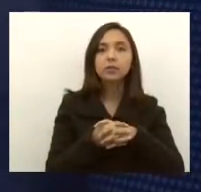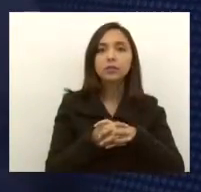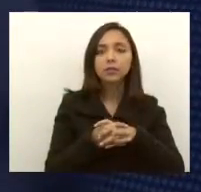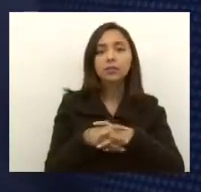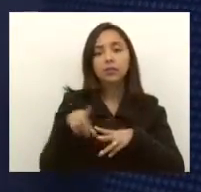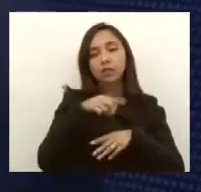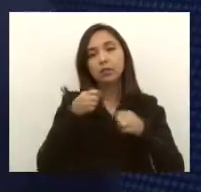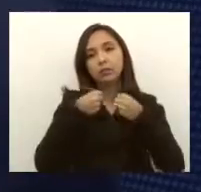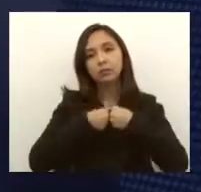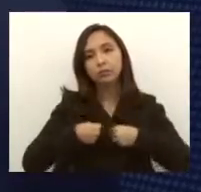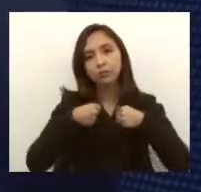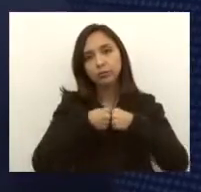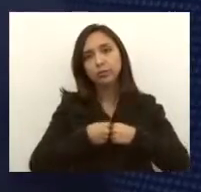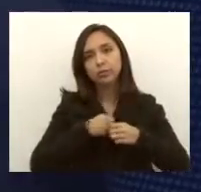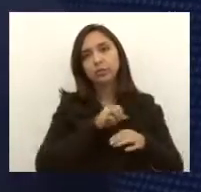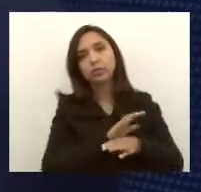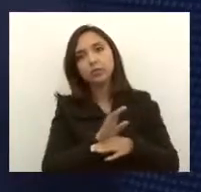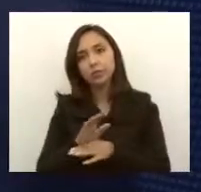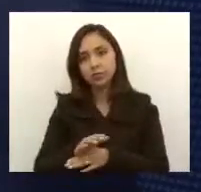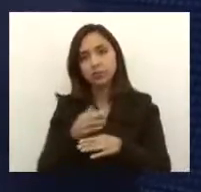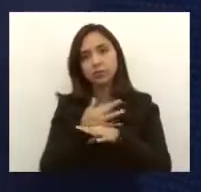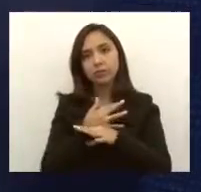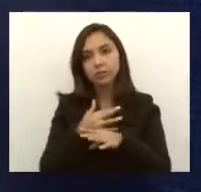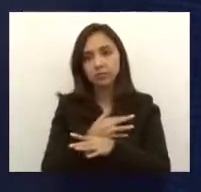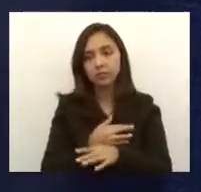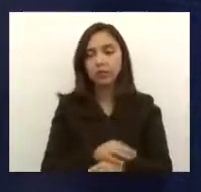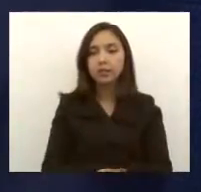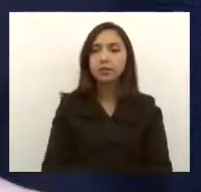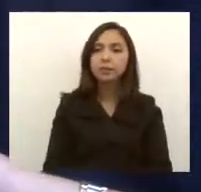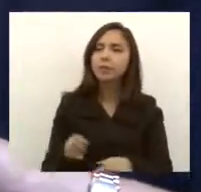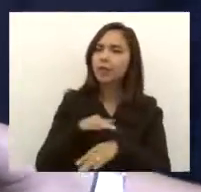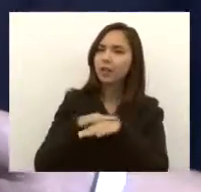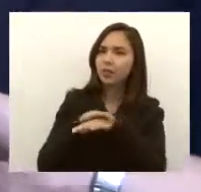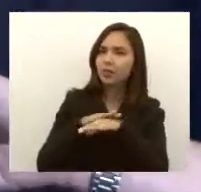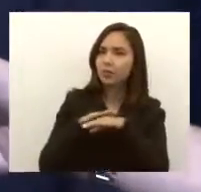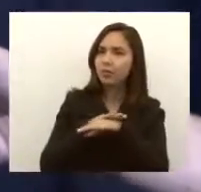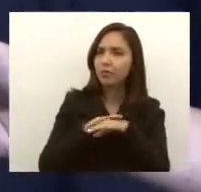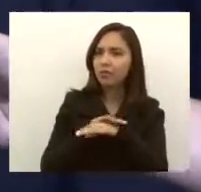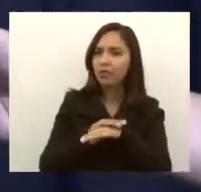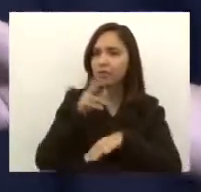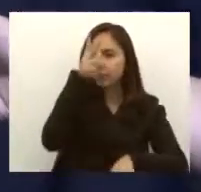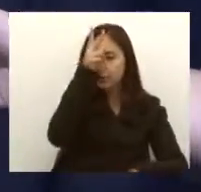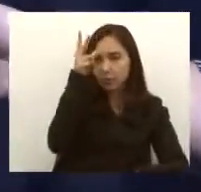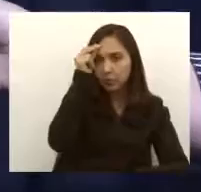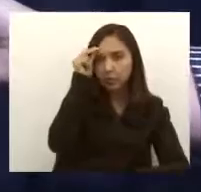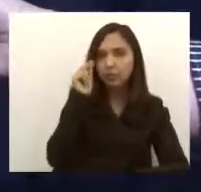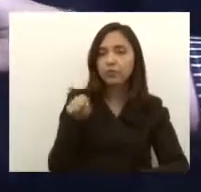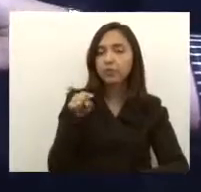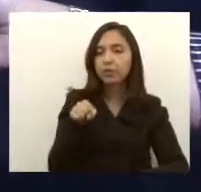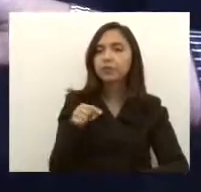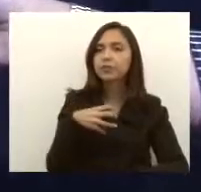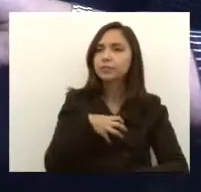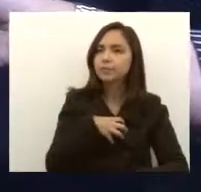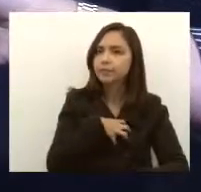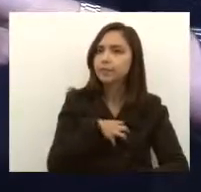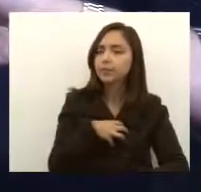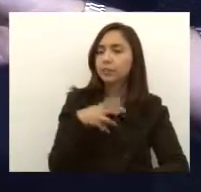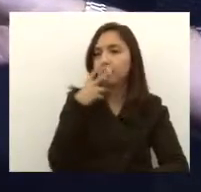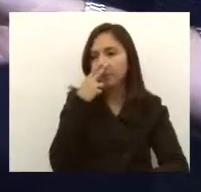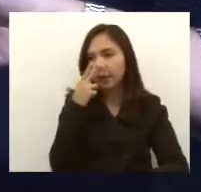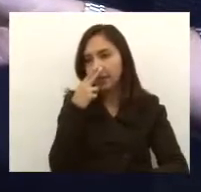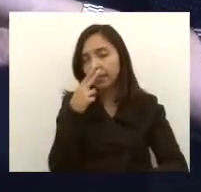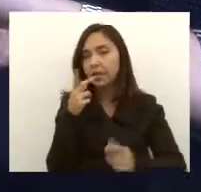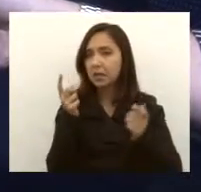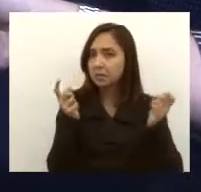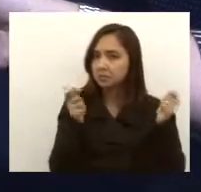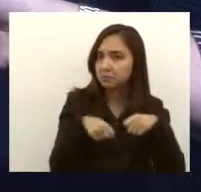que eu venho lutando muito pelo cirurgião dentista na nossa cidade. E nessas conversas que o senhor teve com o prefeito Almeida, o senhor sentiu que houve uma